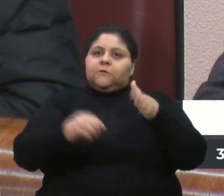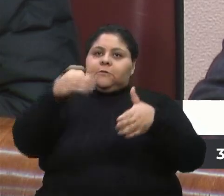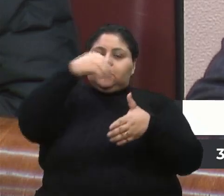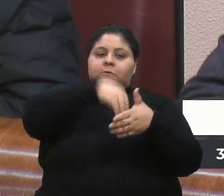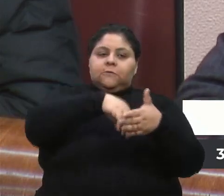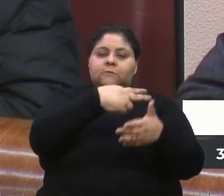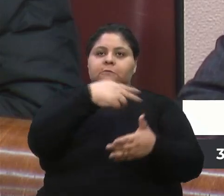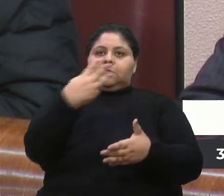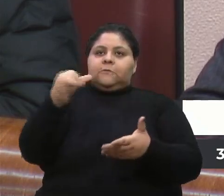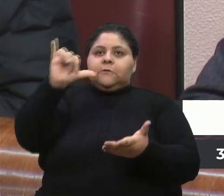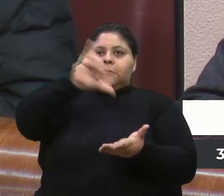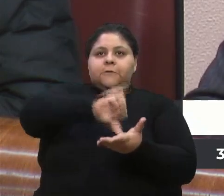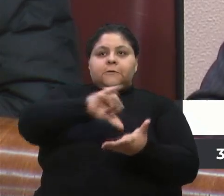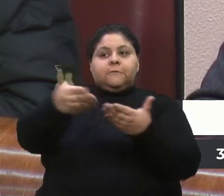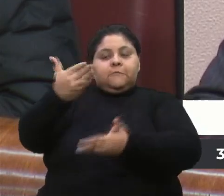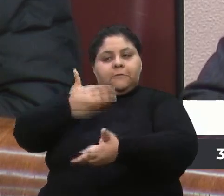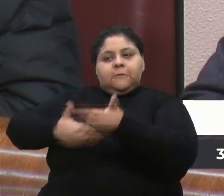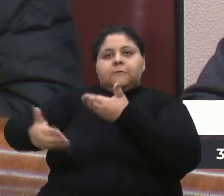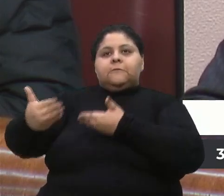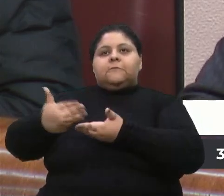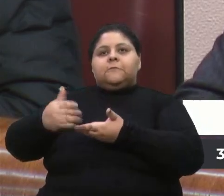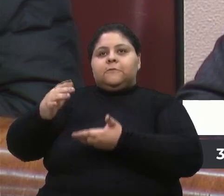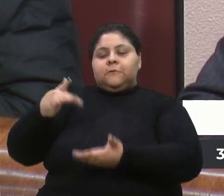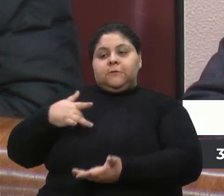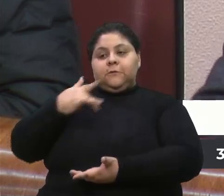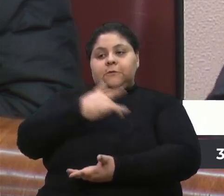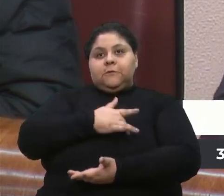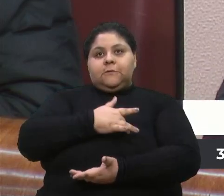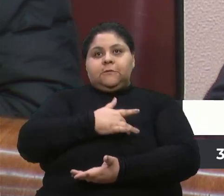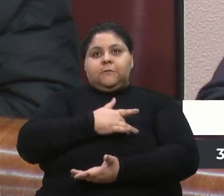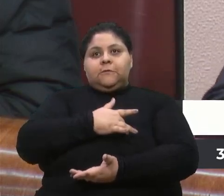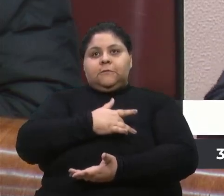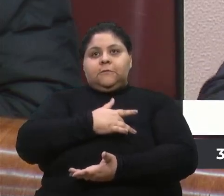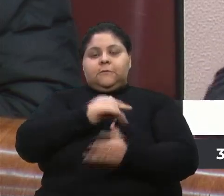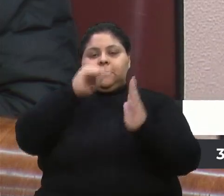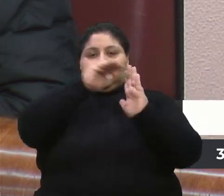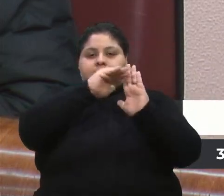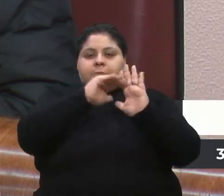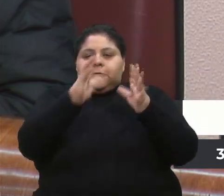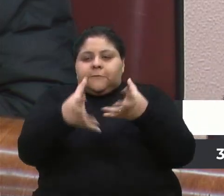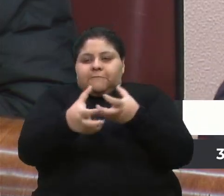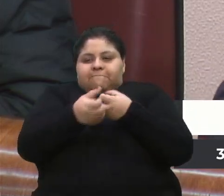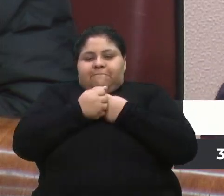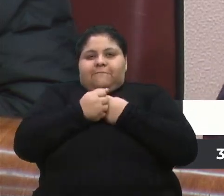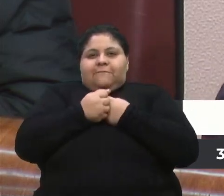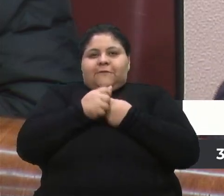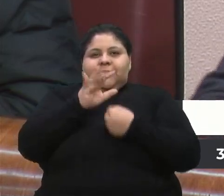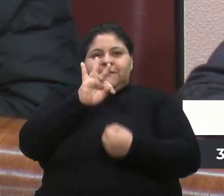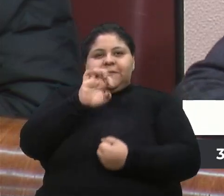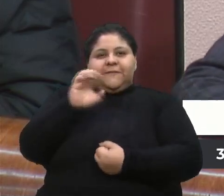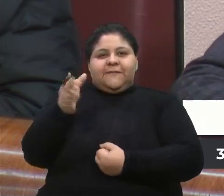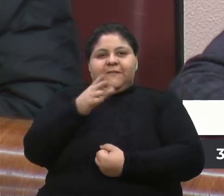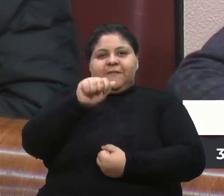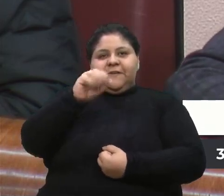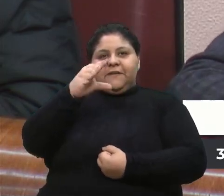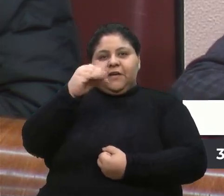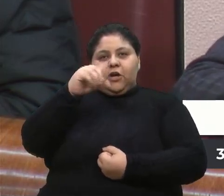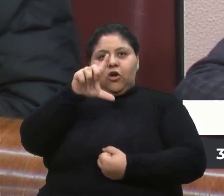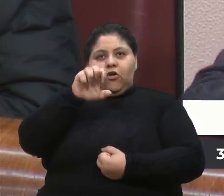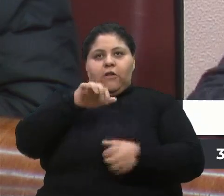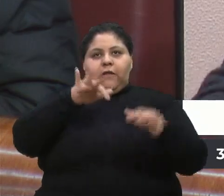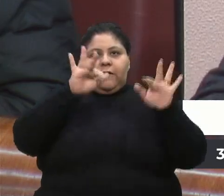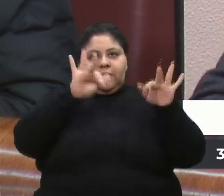23 centros de atendimento em saúde do programa Te Acolhe. Encerrada a ordem do dia.